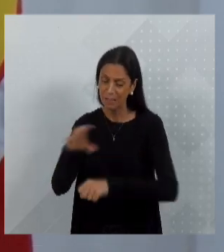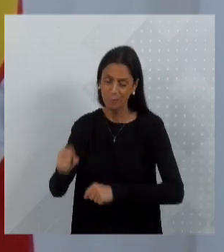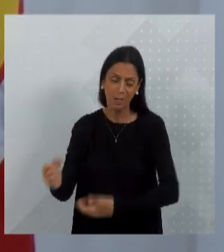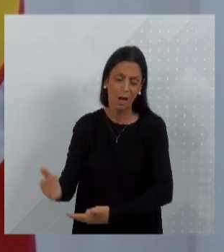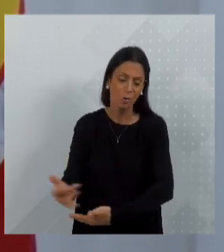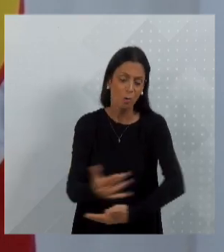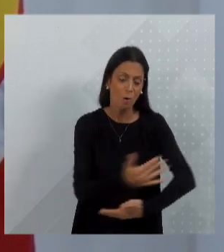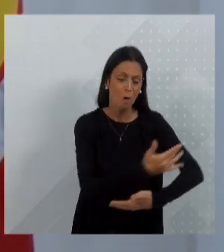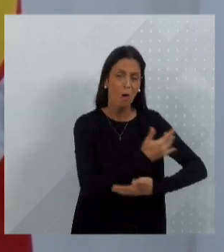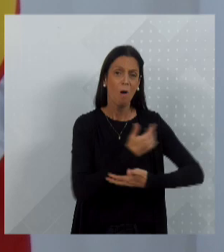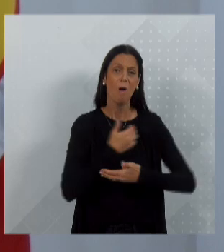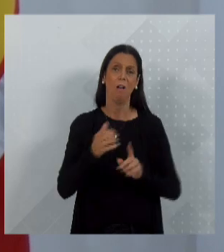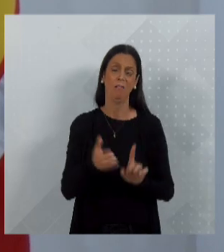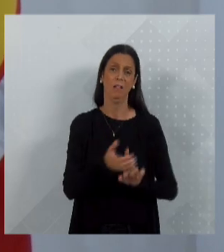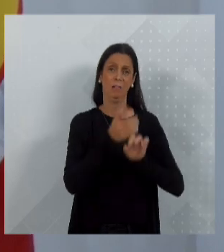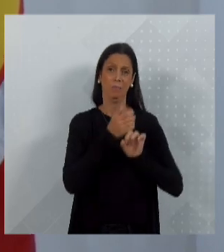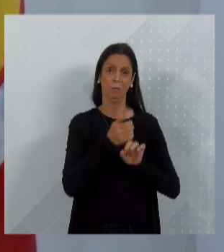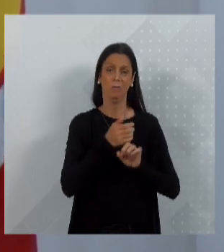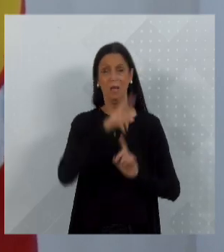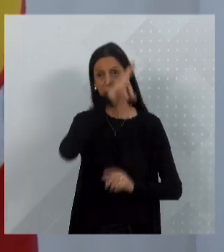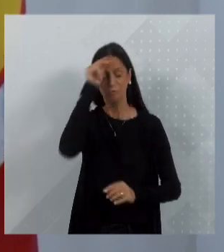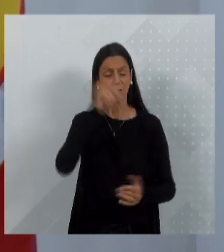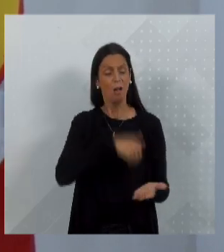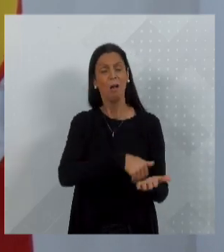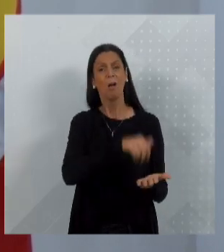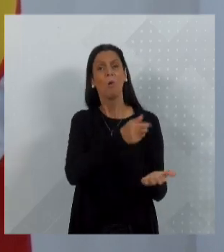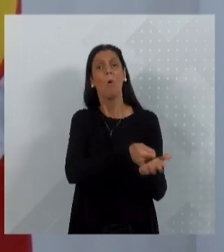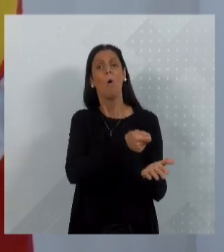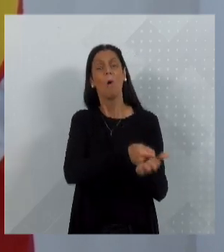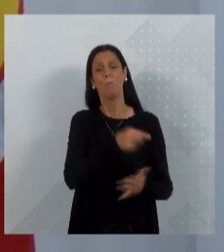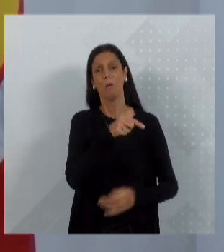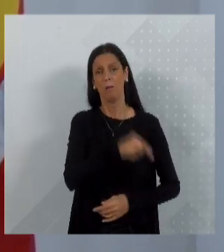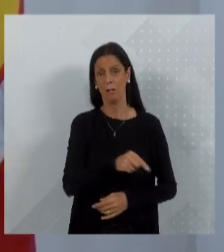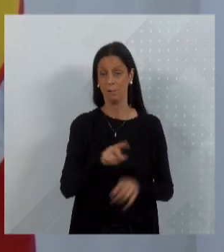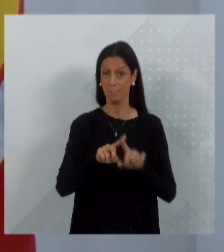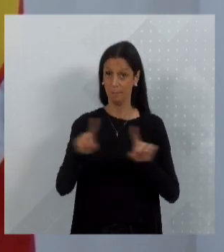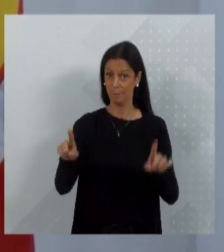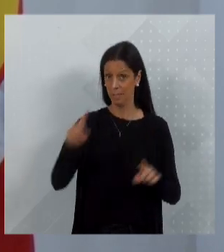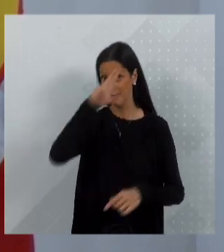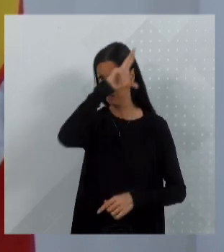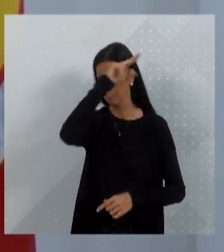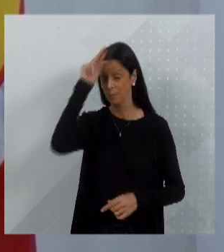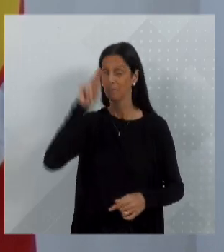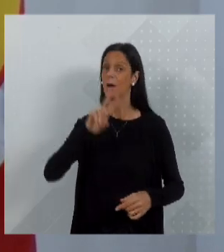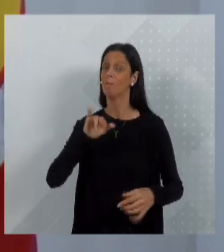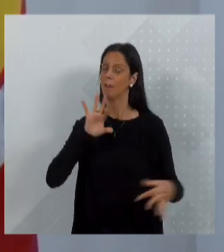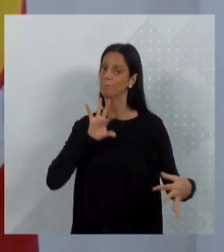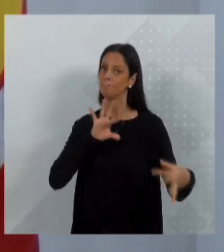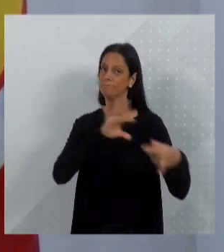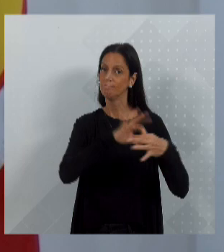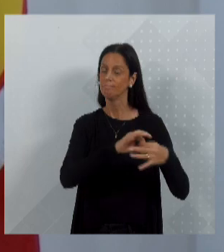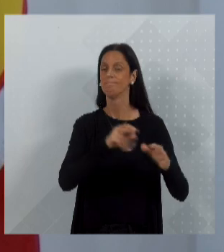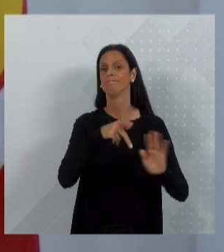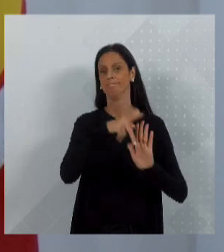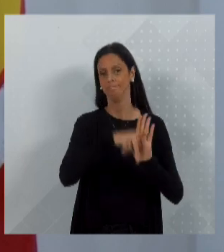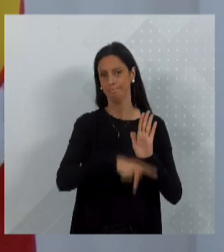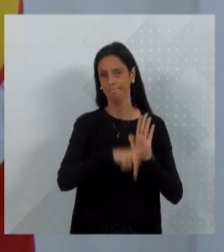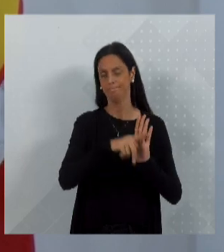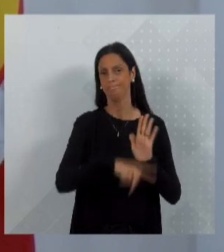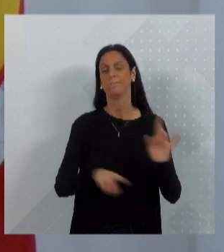cobrados além. Aí agora o município vai ser parceiro também nesse projeto e